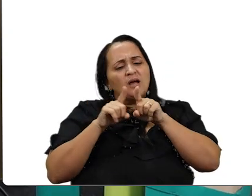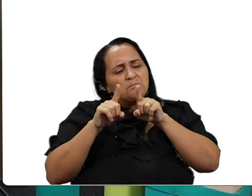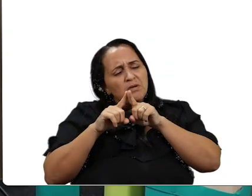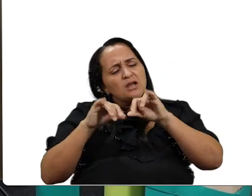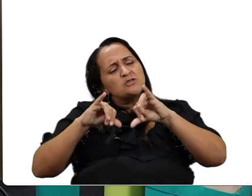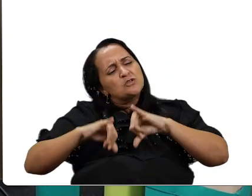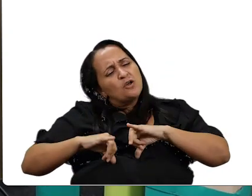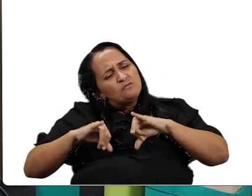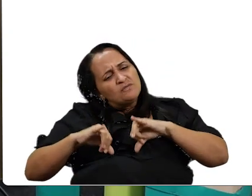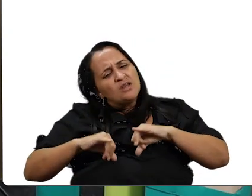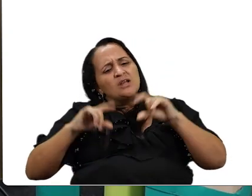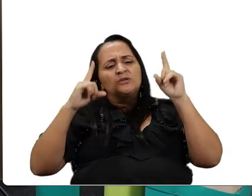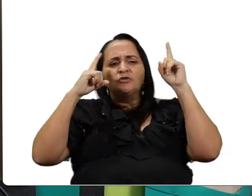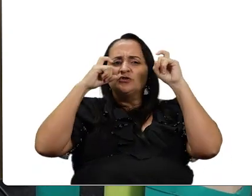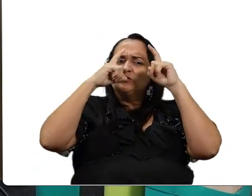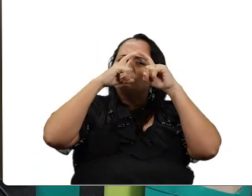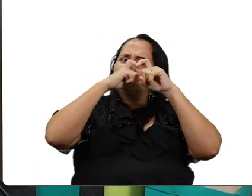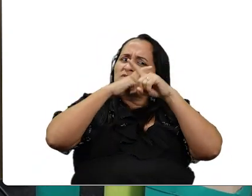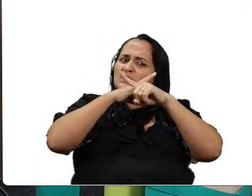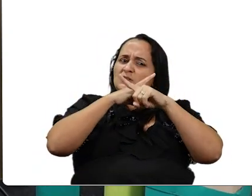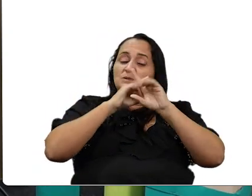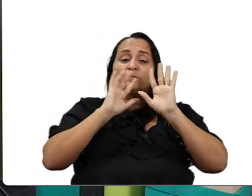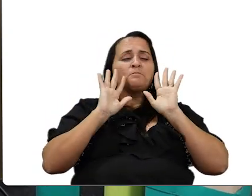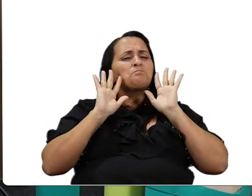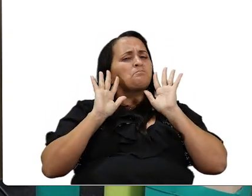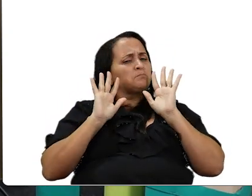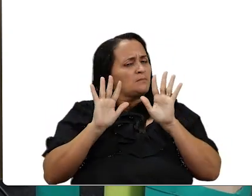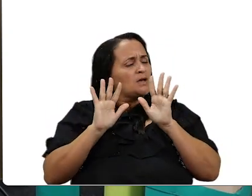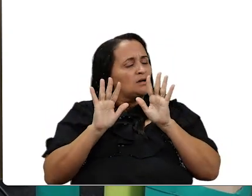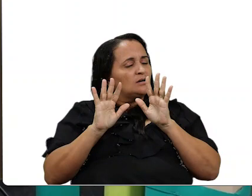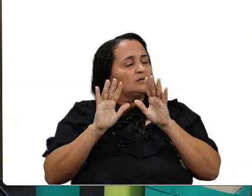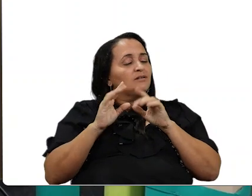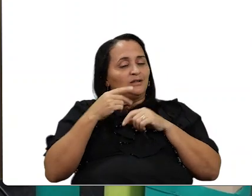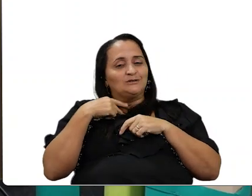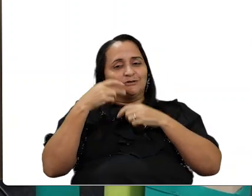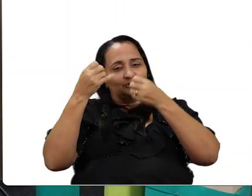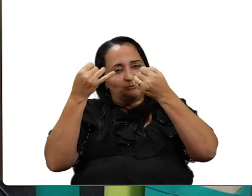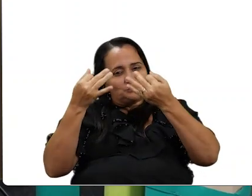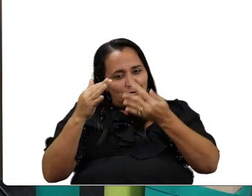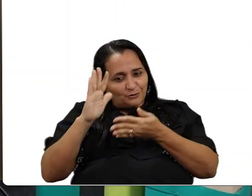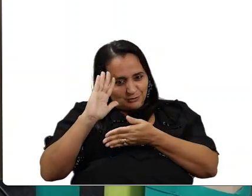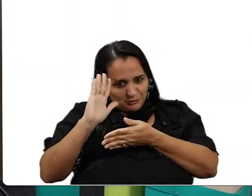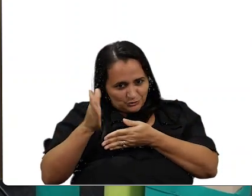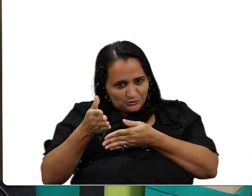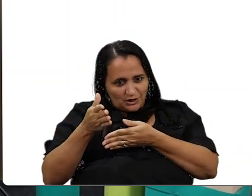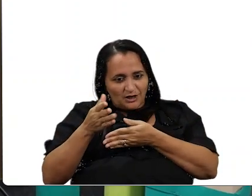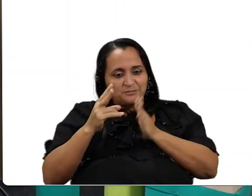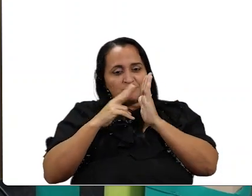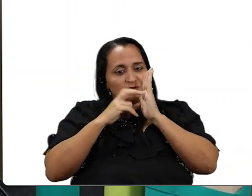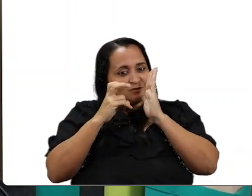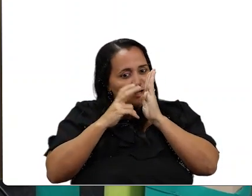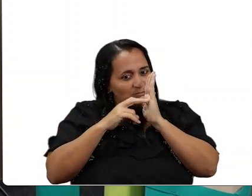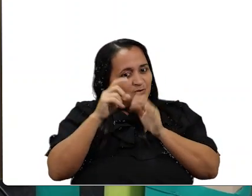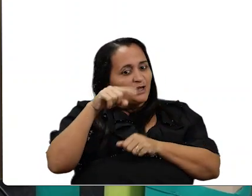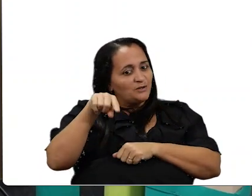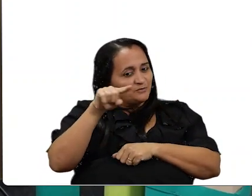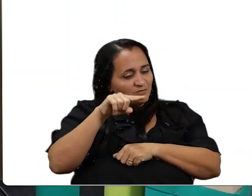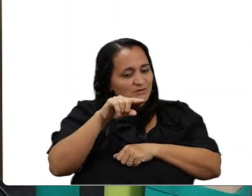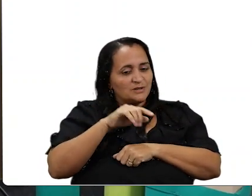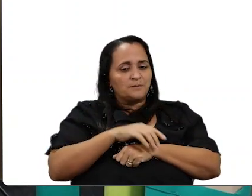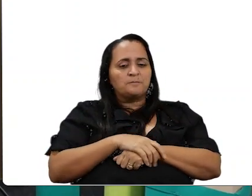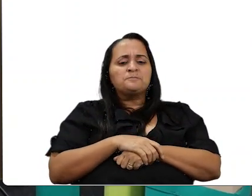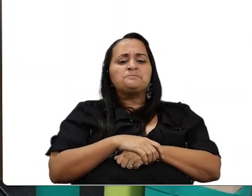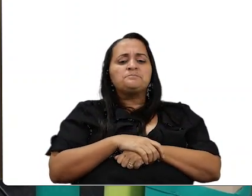por situações difíceis, como a gente viu naquele trecho que eu usei para trabalhar vocabulário com vocês,